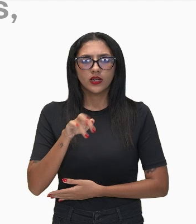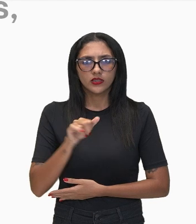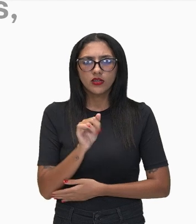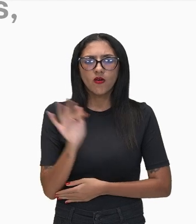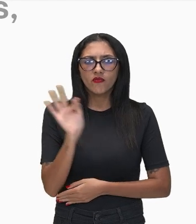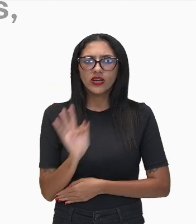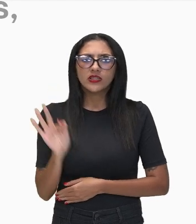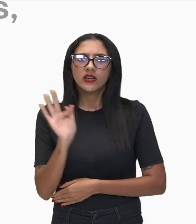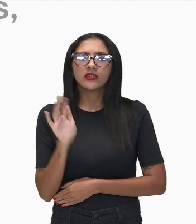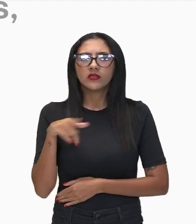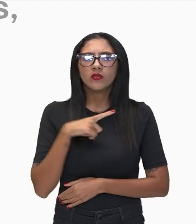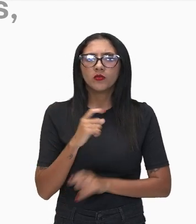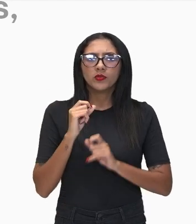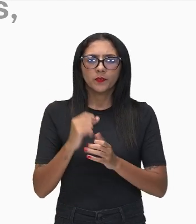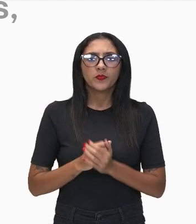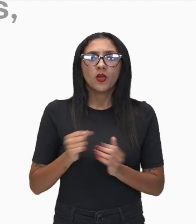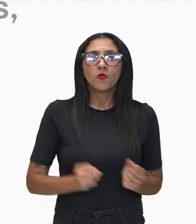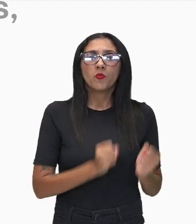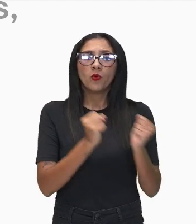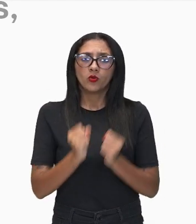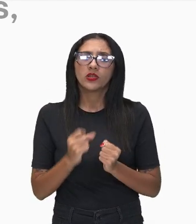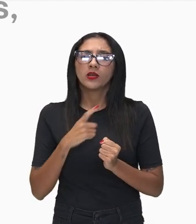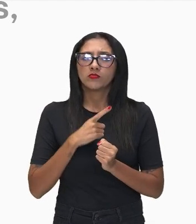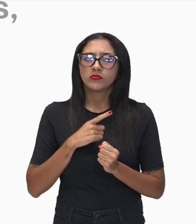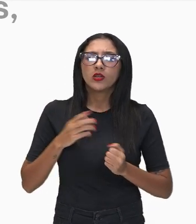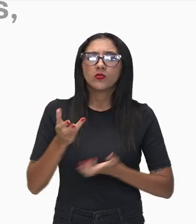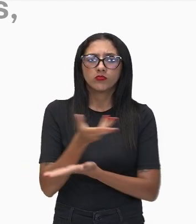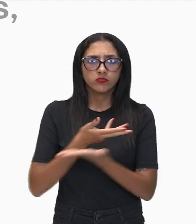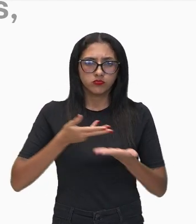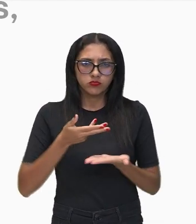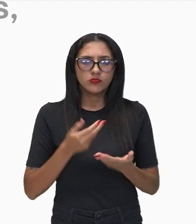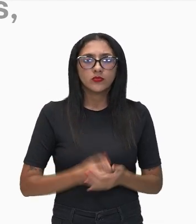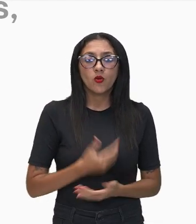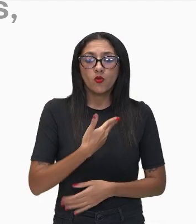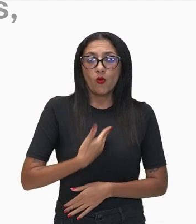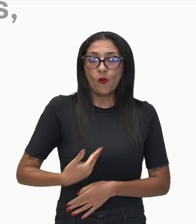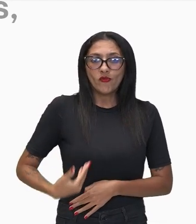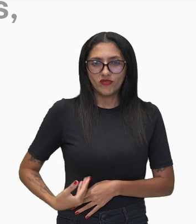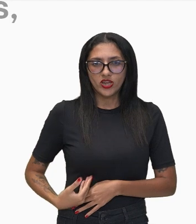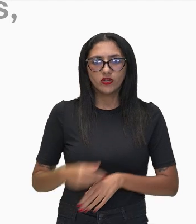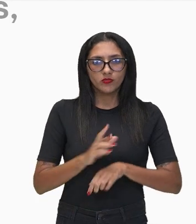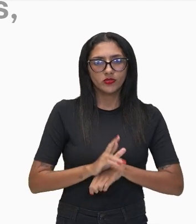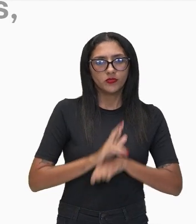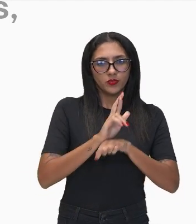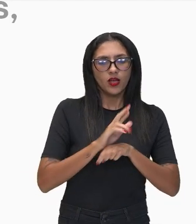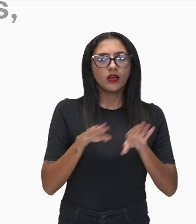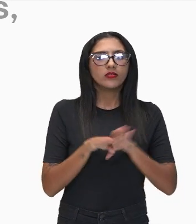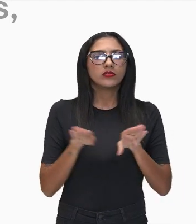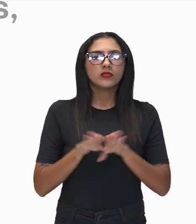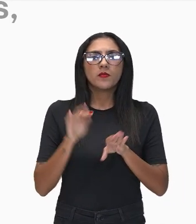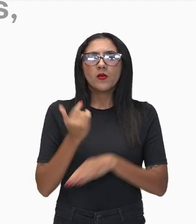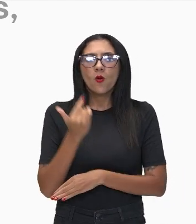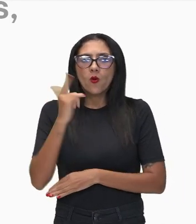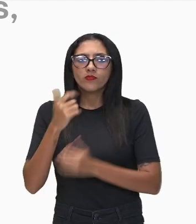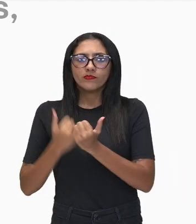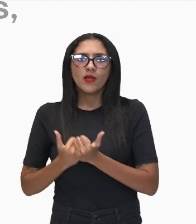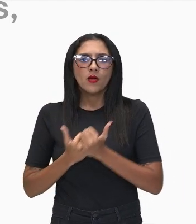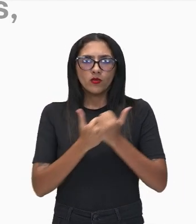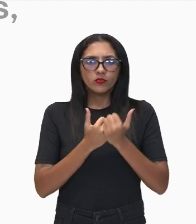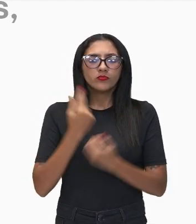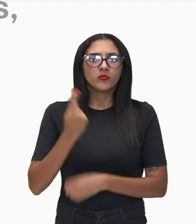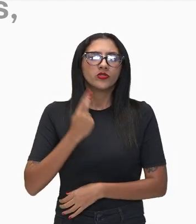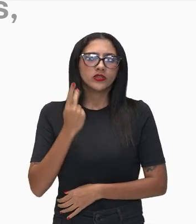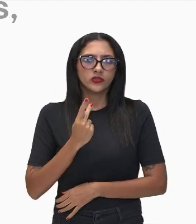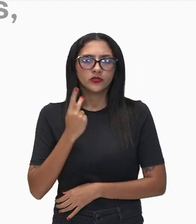política na qual o poder é compartilhado entre o governo central e as entidades subnacionais. Então, aí, dentro de